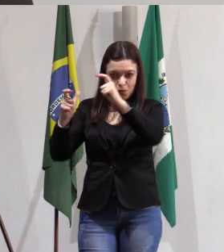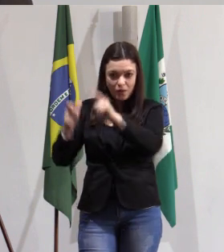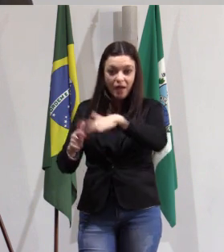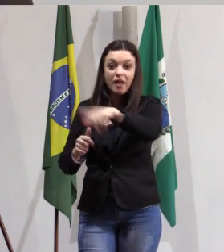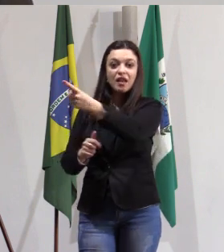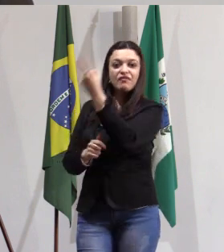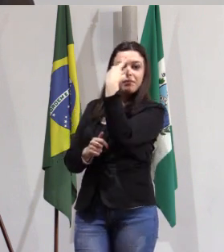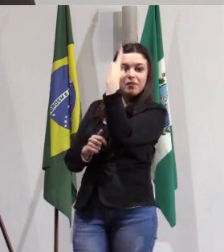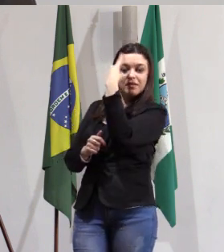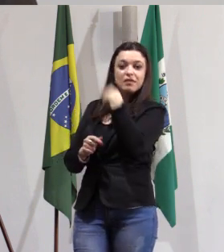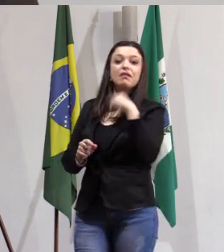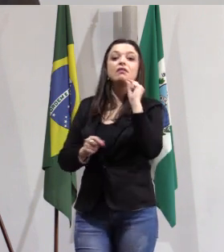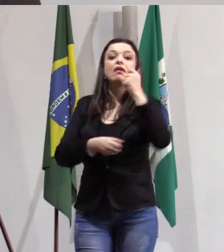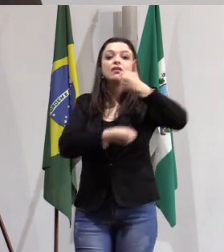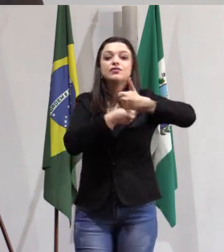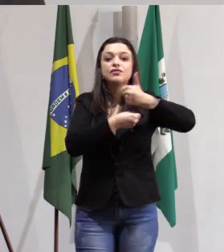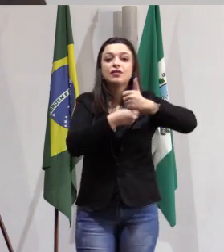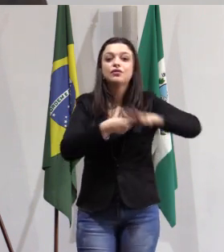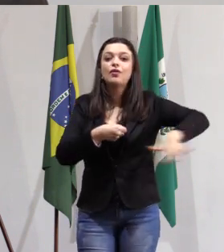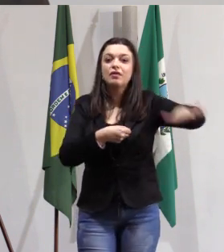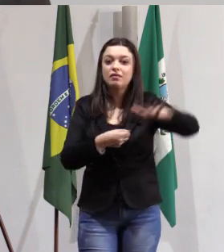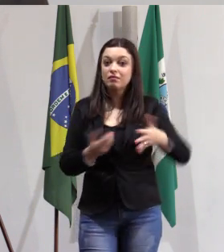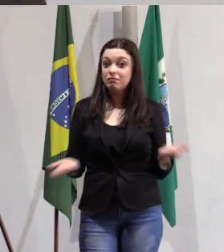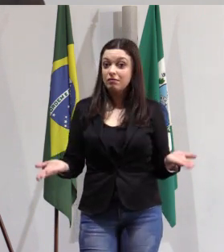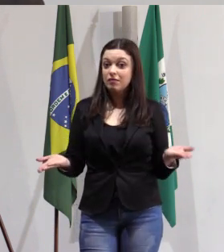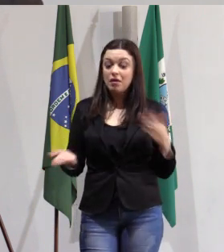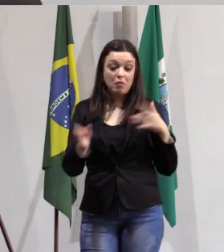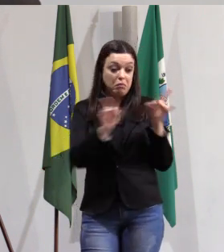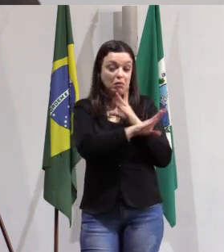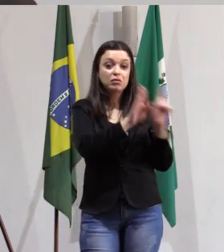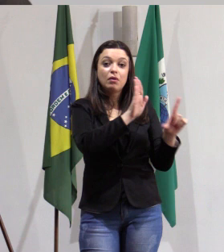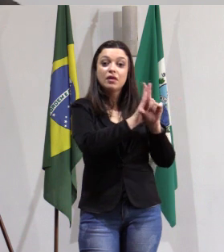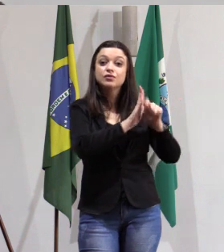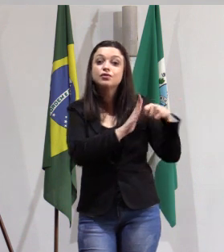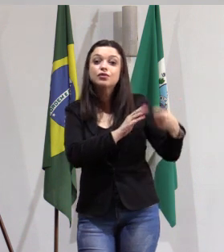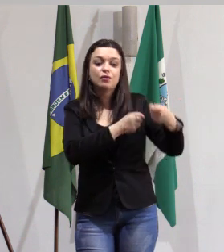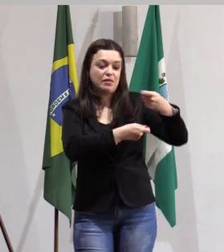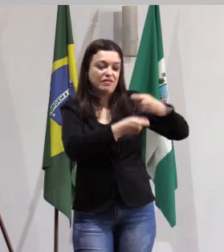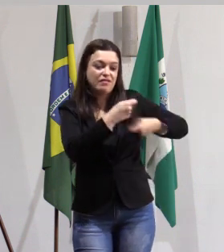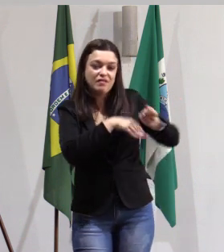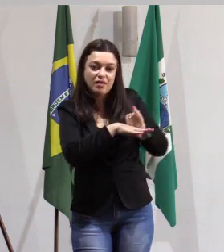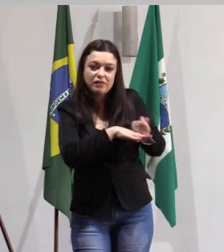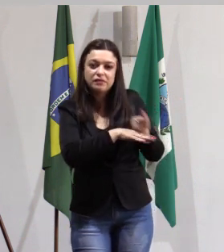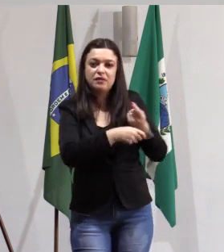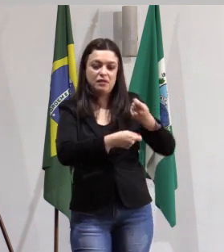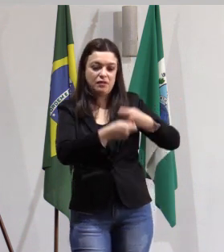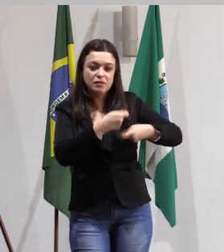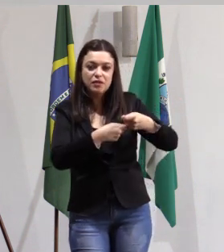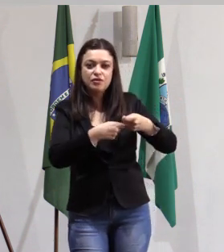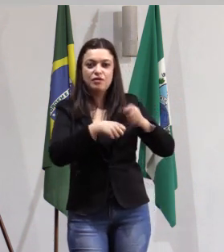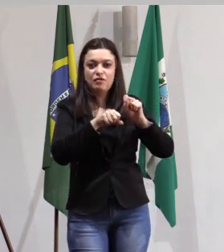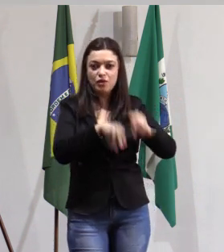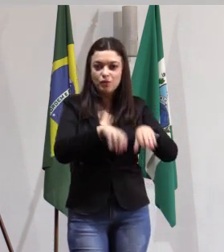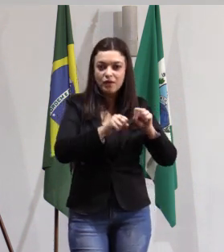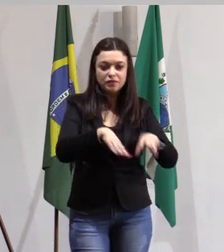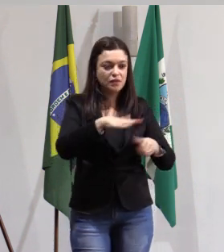rememoremos, fala na autonomia administrativa, científica, financeira das universidades.